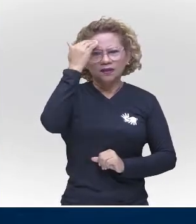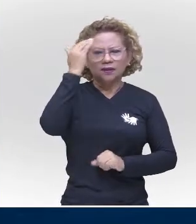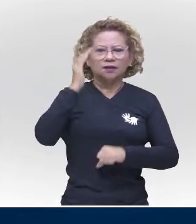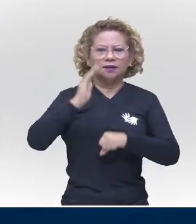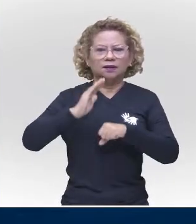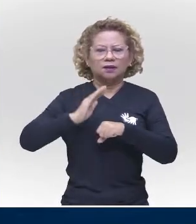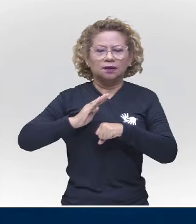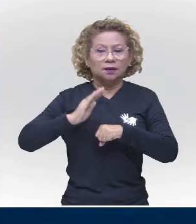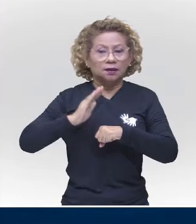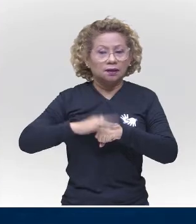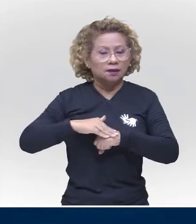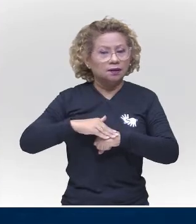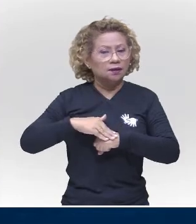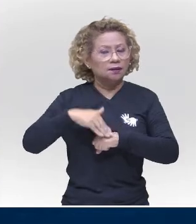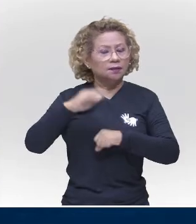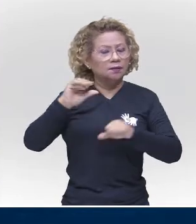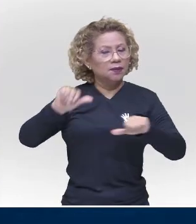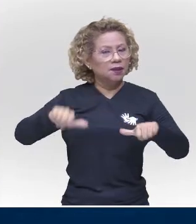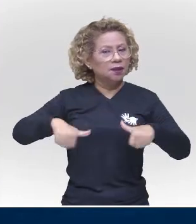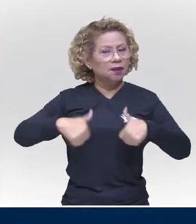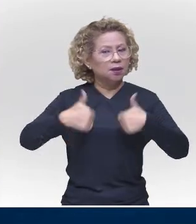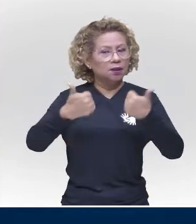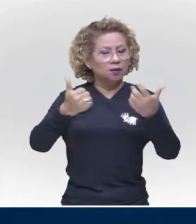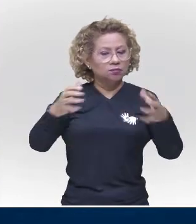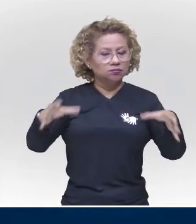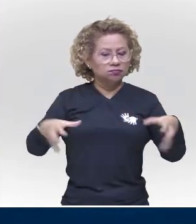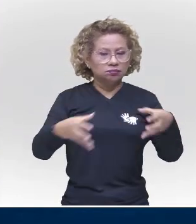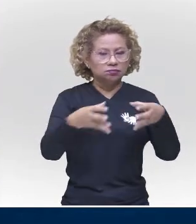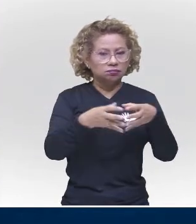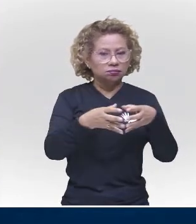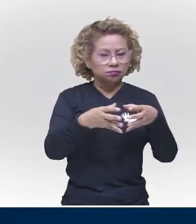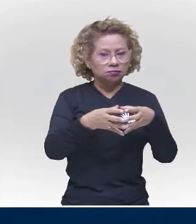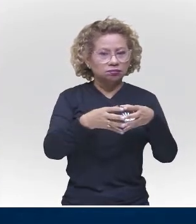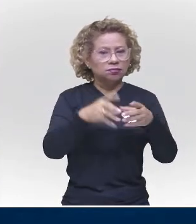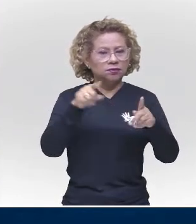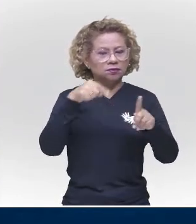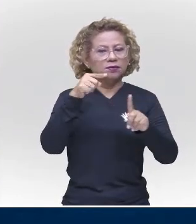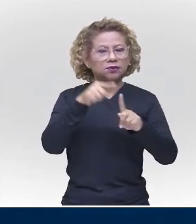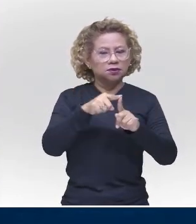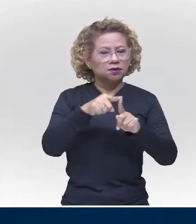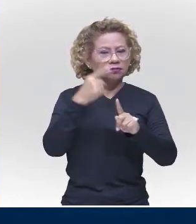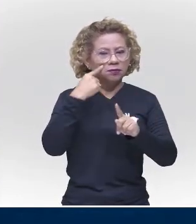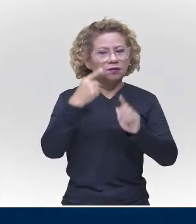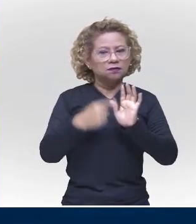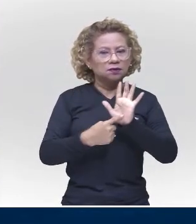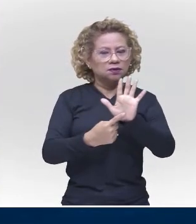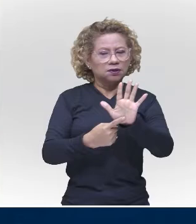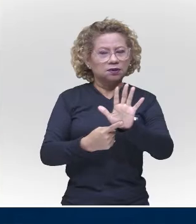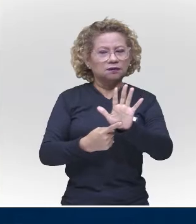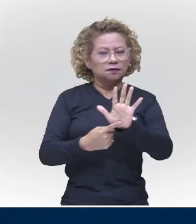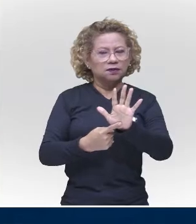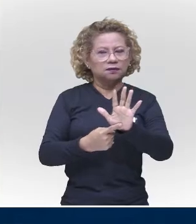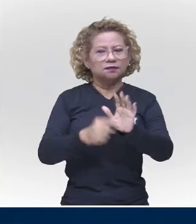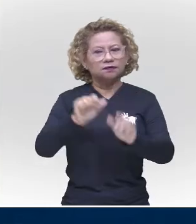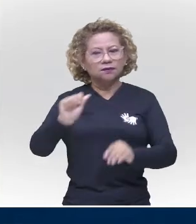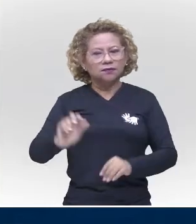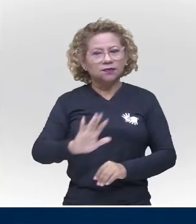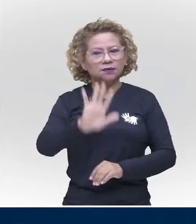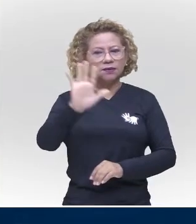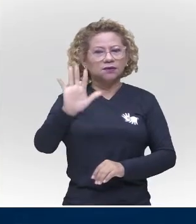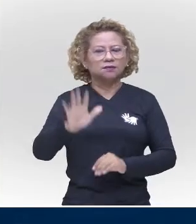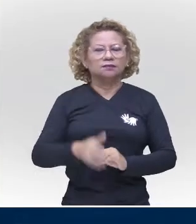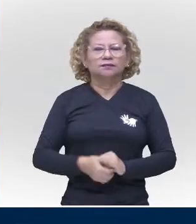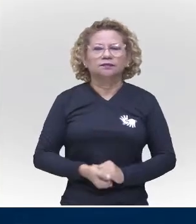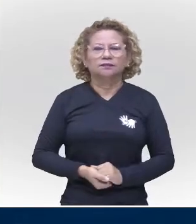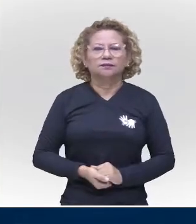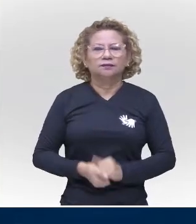mais a respeito desses esportes coletivos, eu trouxe alguns aqui para vocês verem. Vamos lá? Então, o primeiro que